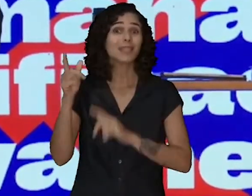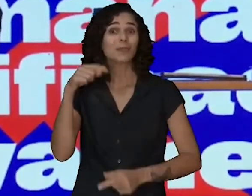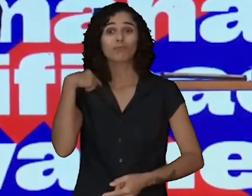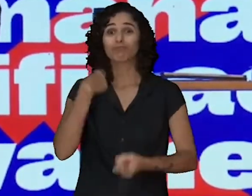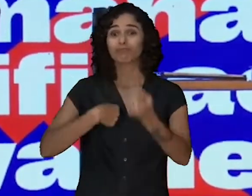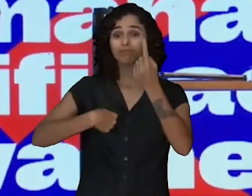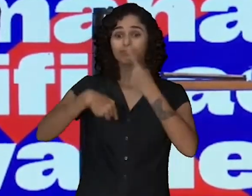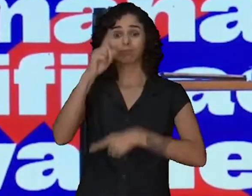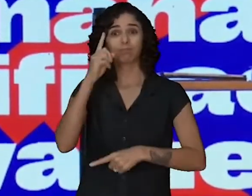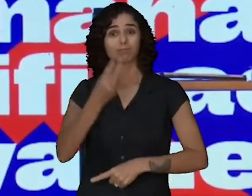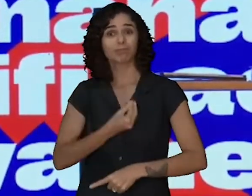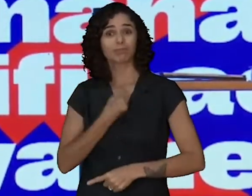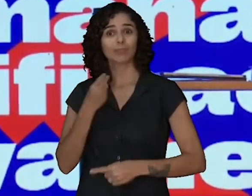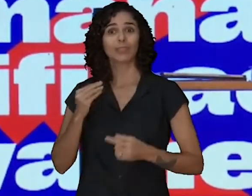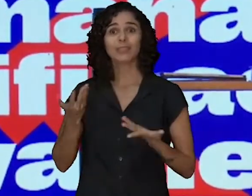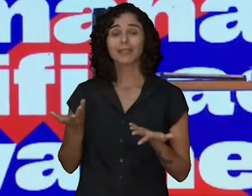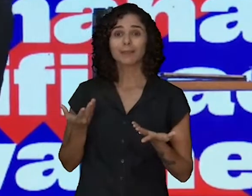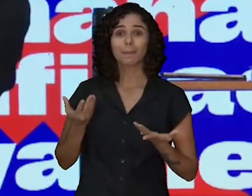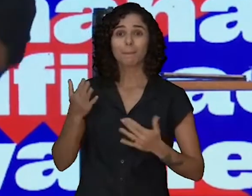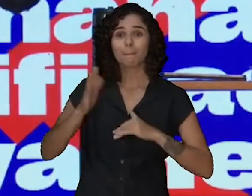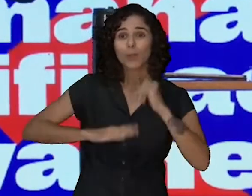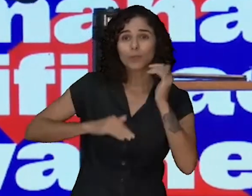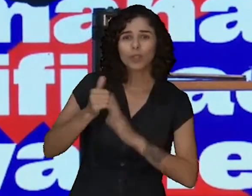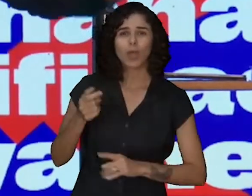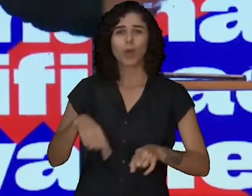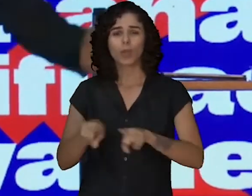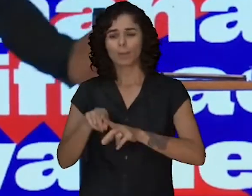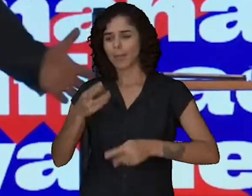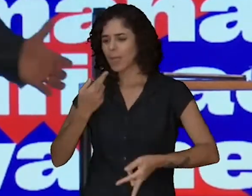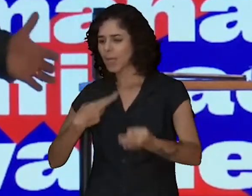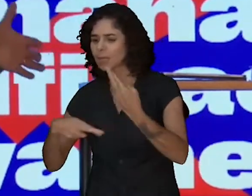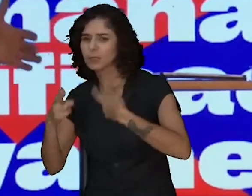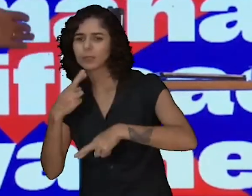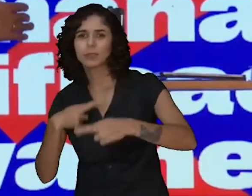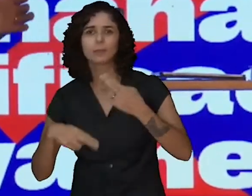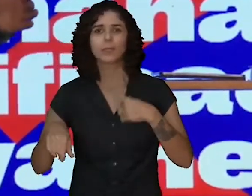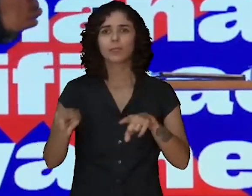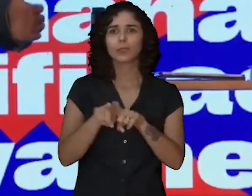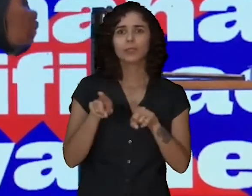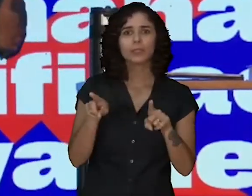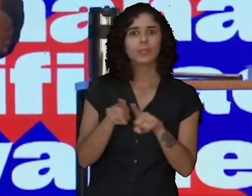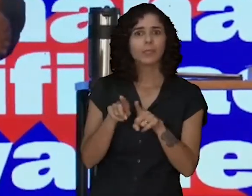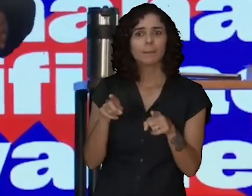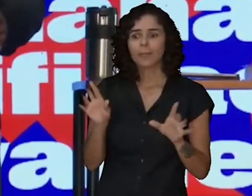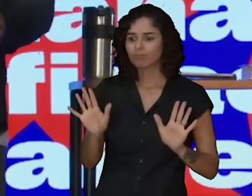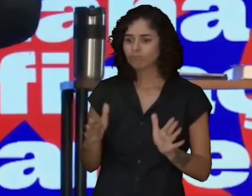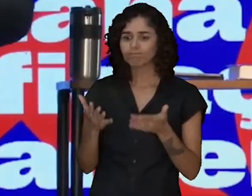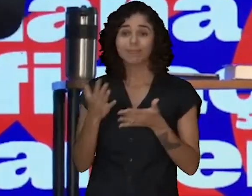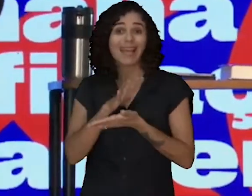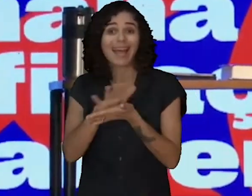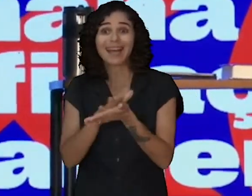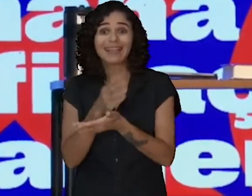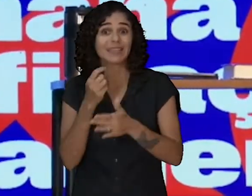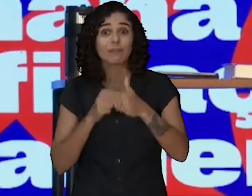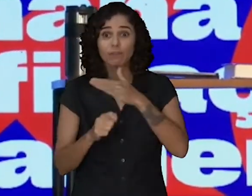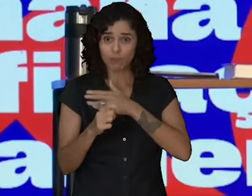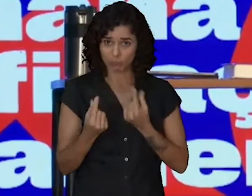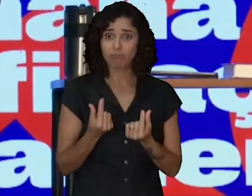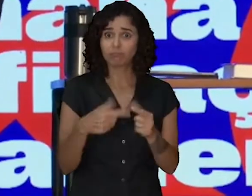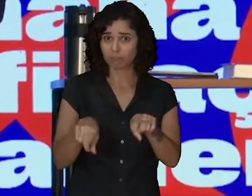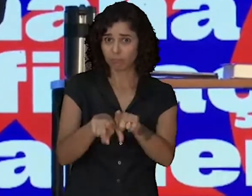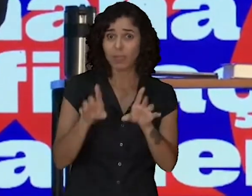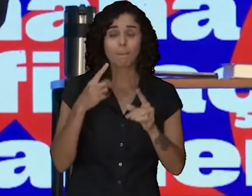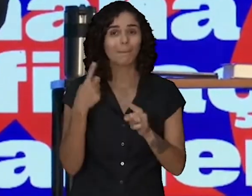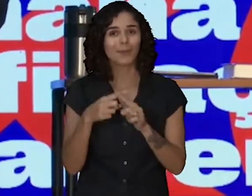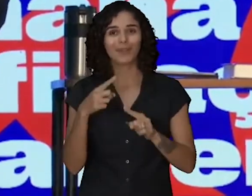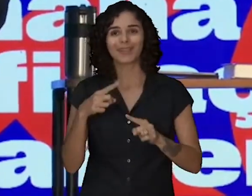nos relacionamentos, nos investimentos? Porque a gente não faz.